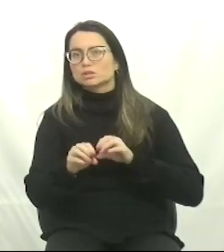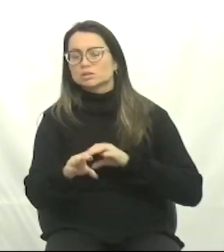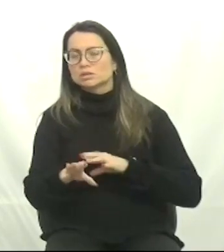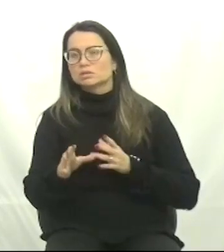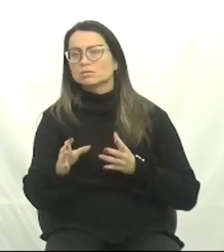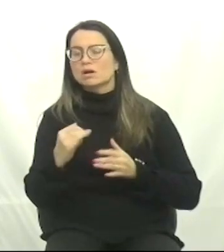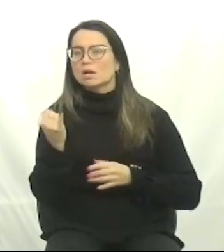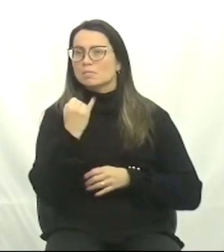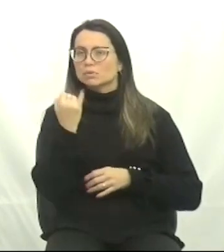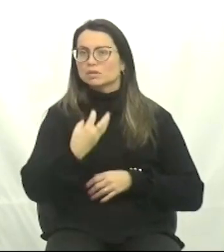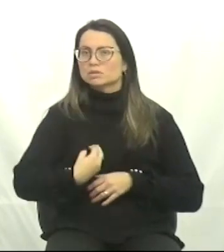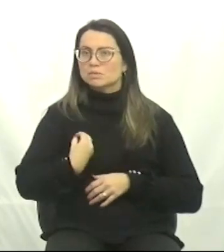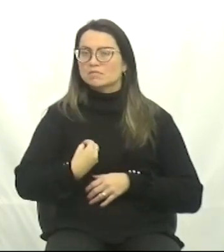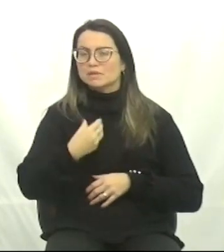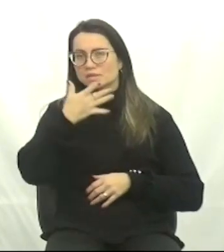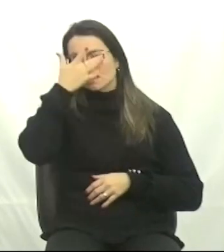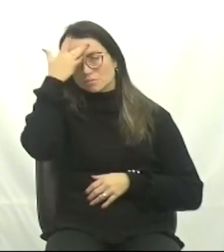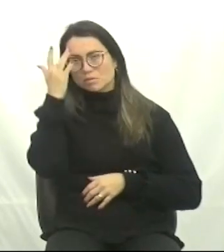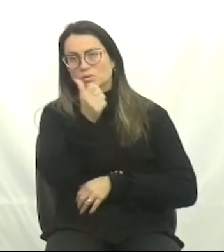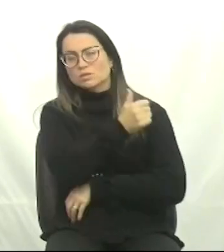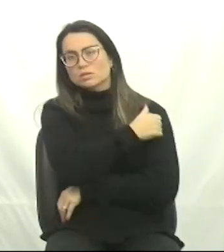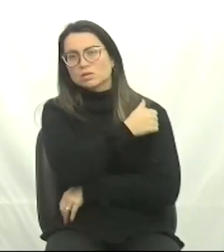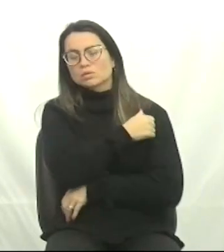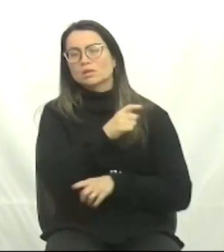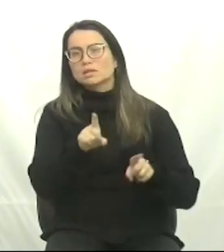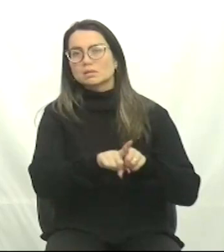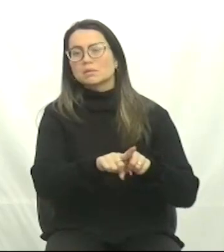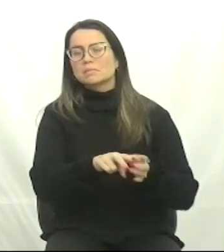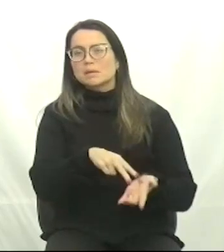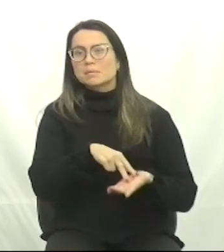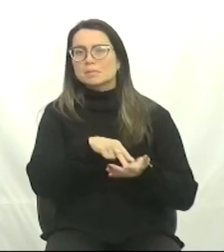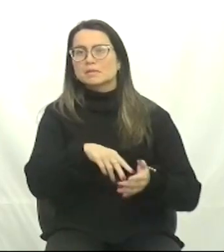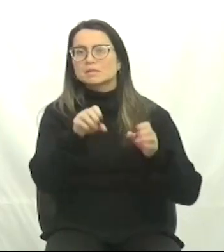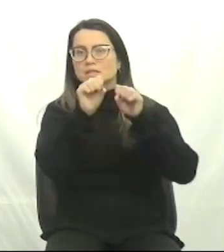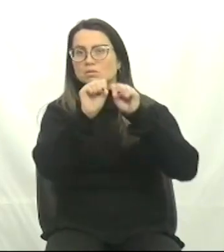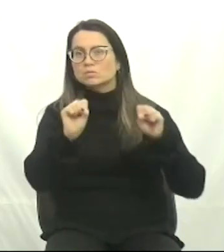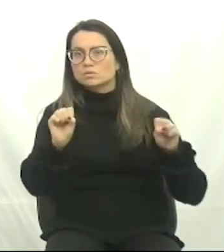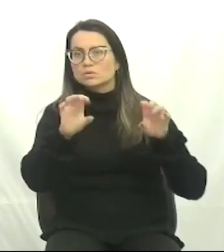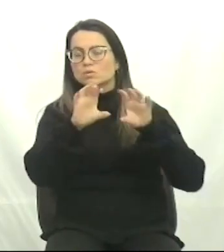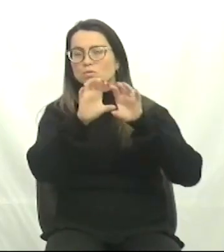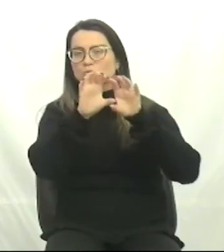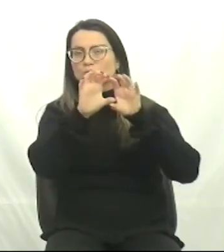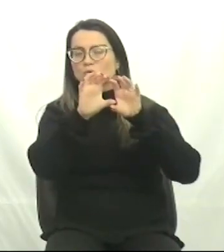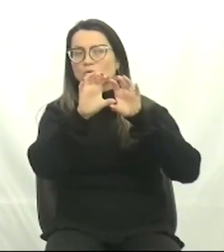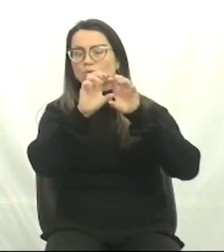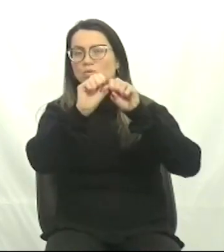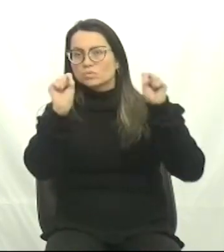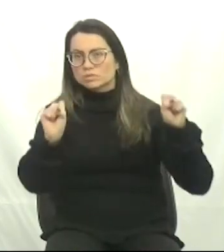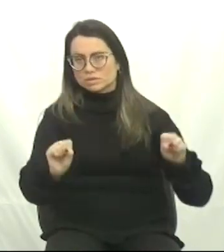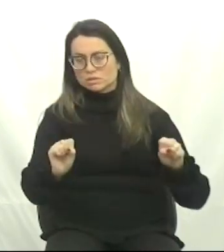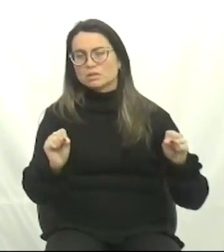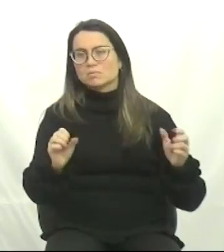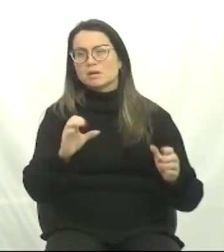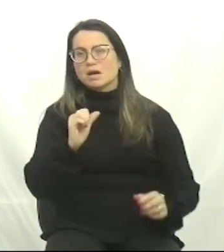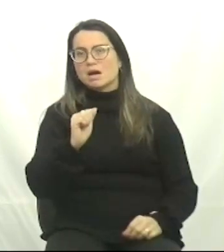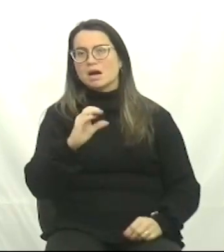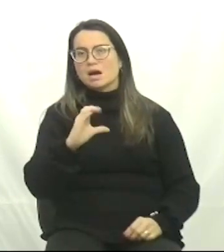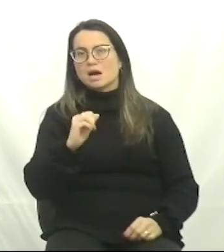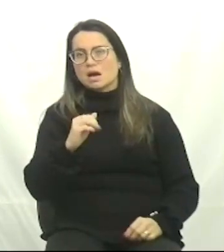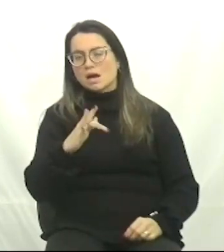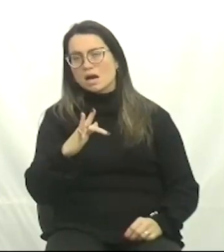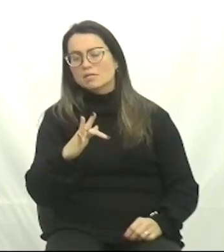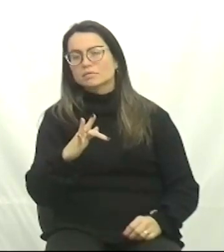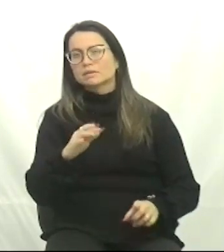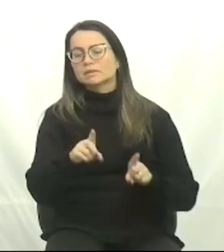na própria manutenção do sistema CAF. Essas bolsas garantem o acesso à educação superior a indivíduos que, de outra forma,